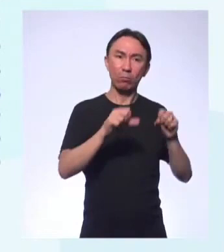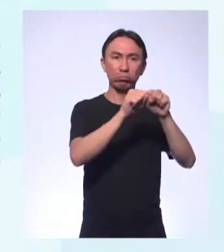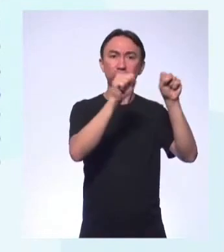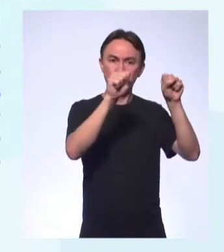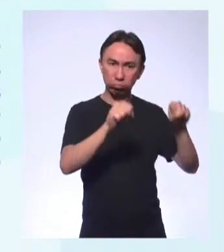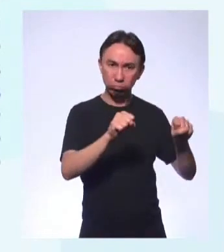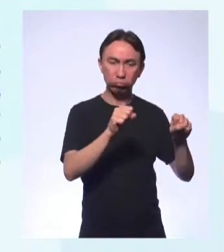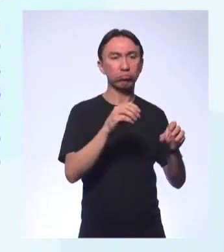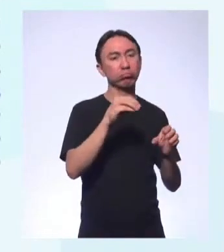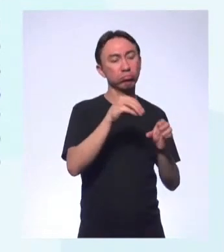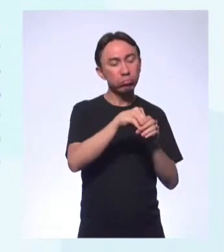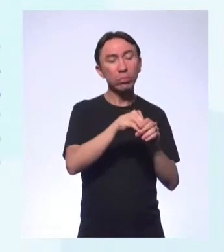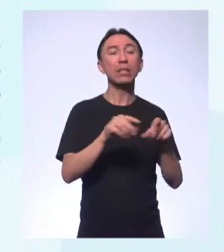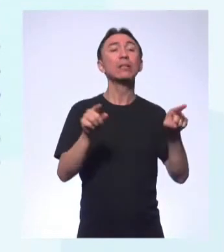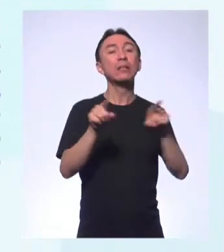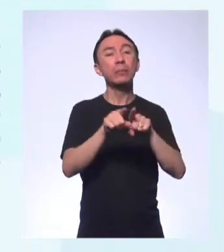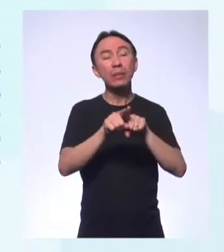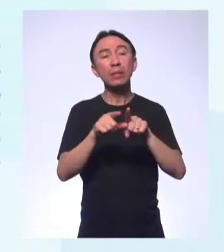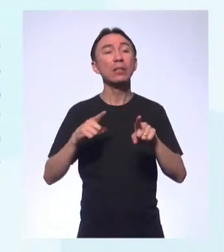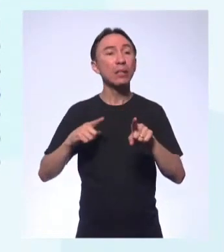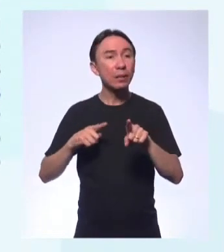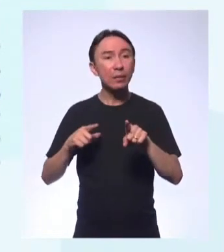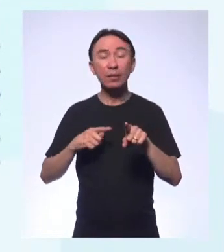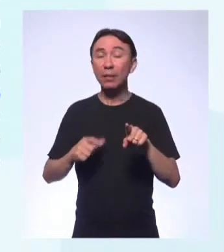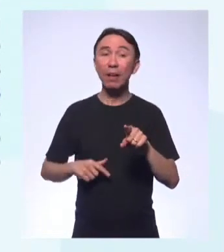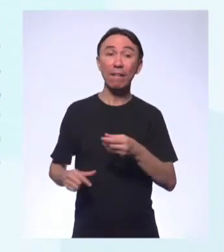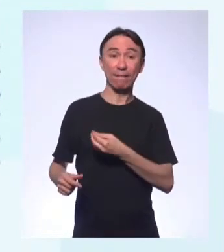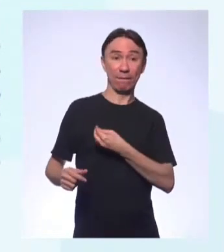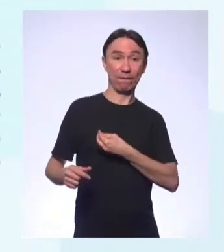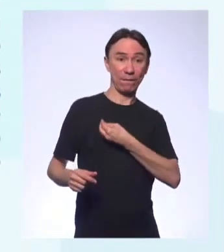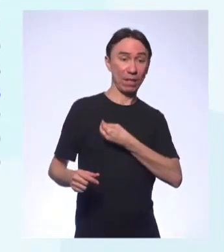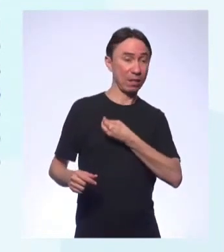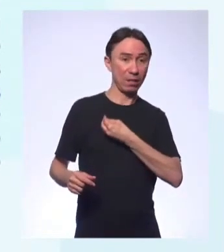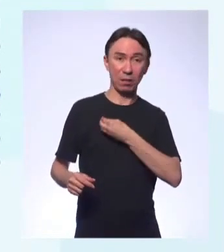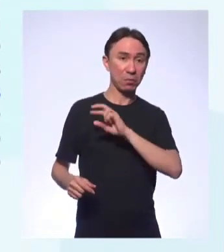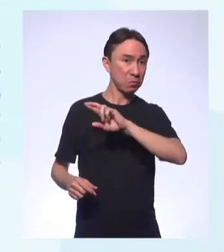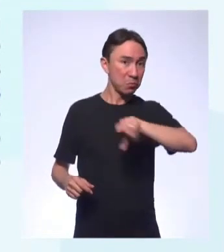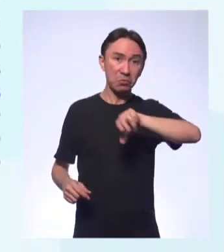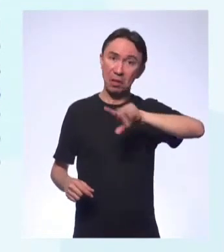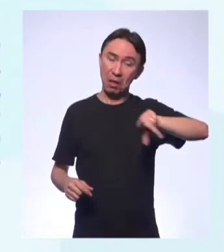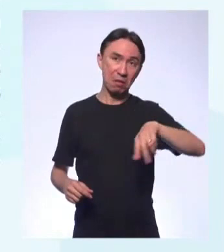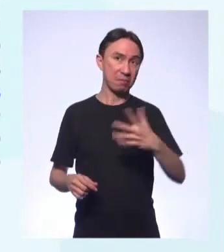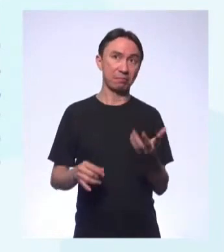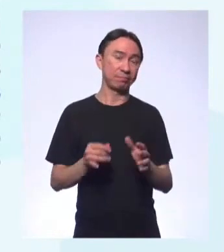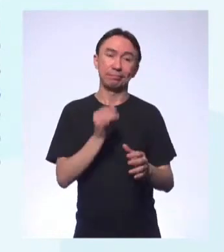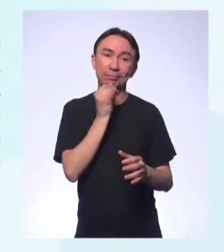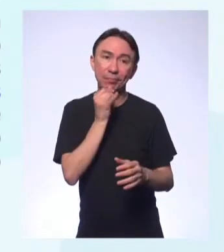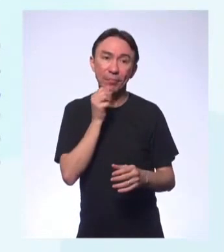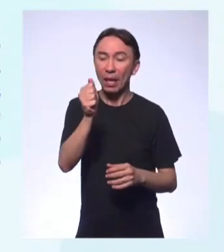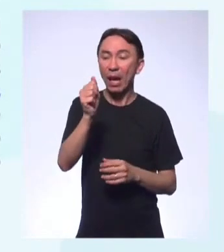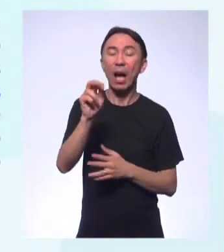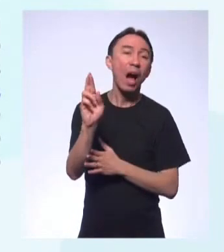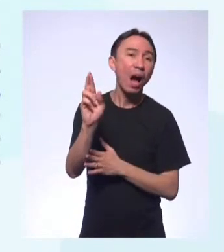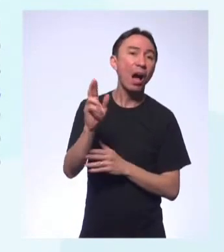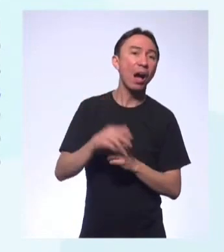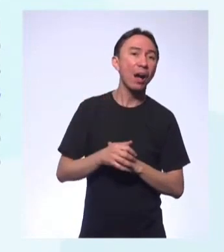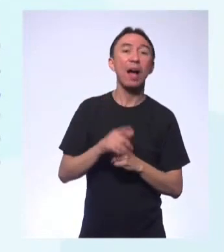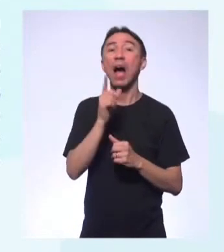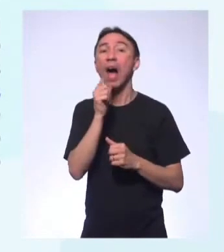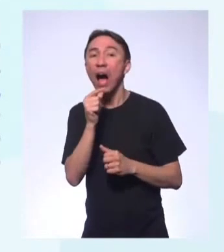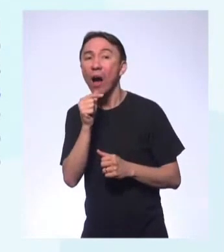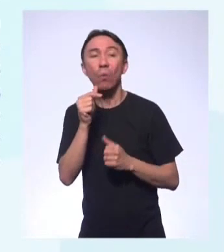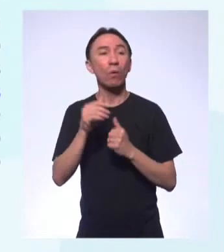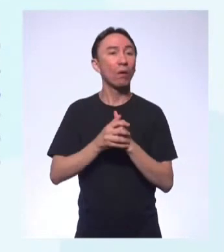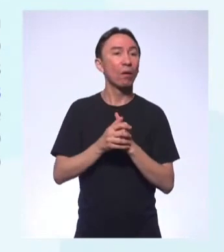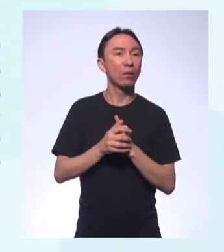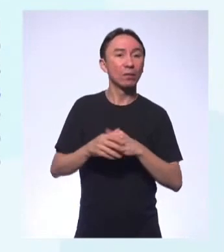o abiótico, né, os abióticos que nós temos aí, o ar, água, solo, e